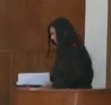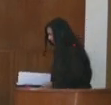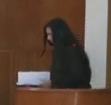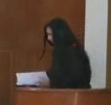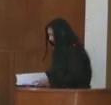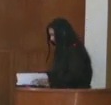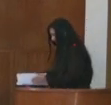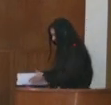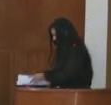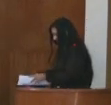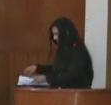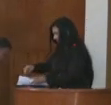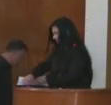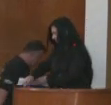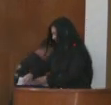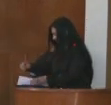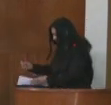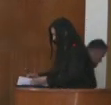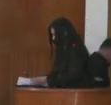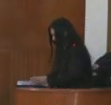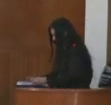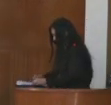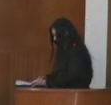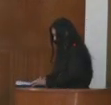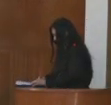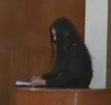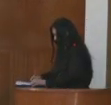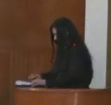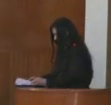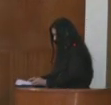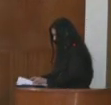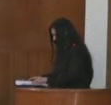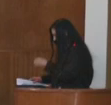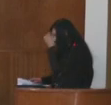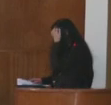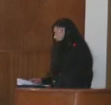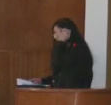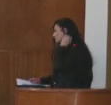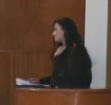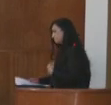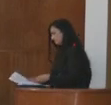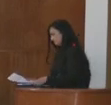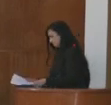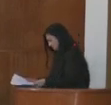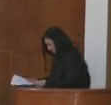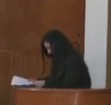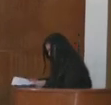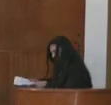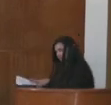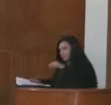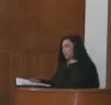todos. Eu estou aqui, fiz um amigo, um conselheiro aqui do meu lado, Charles. Nós já